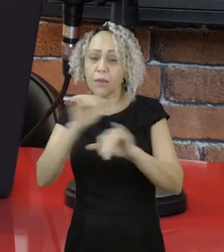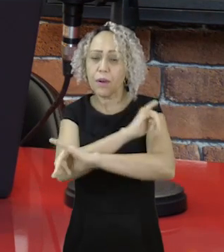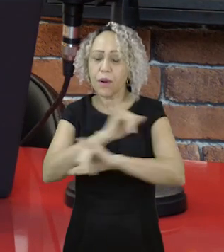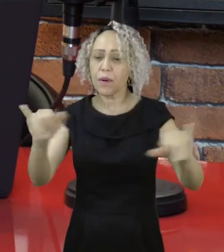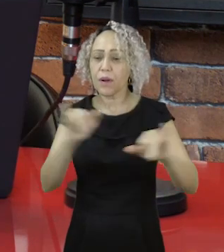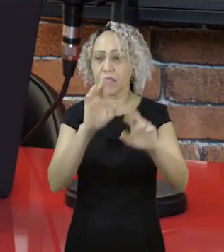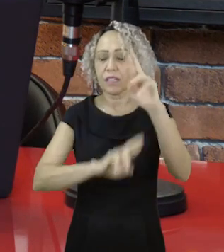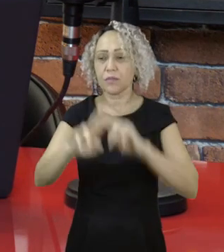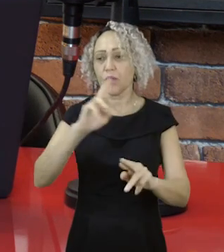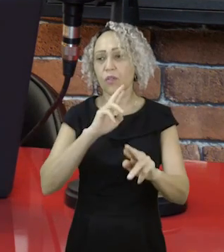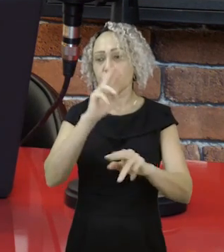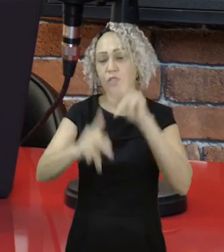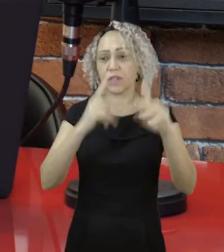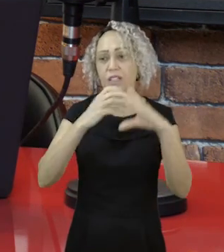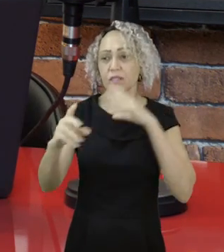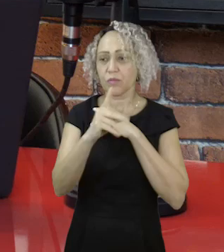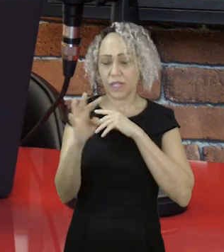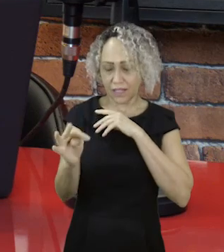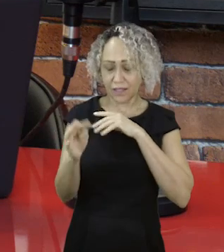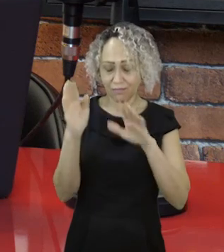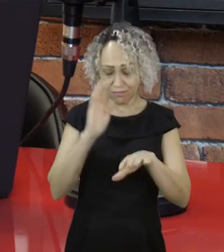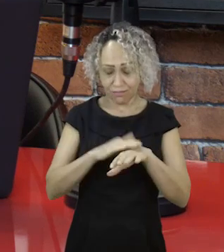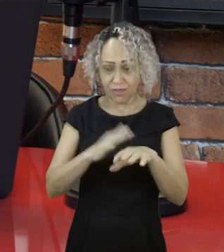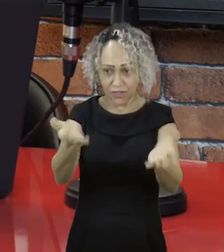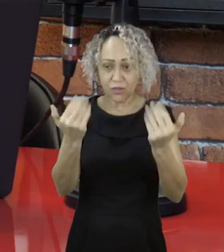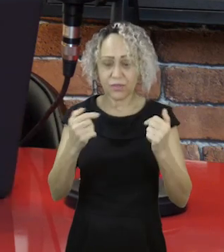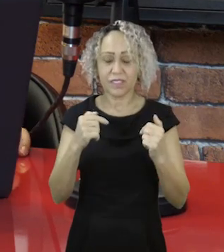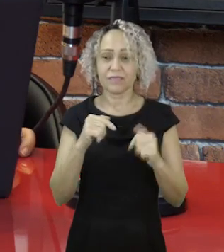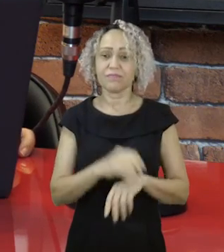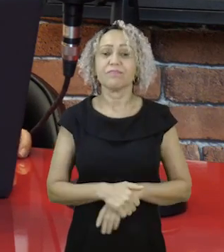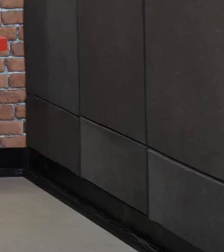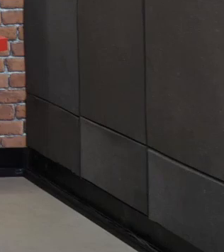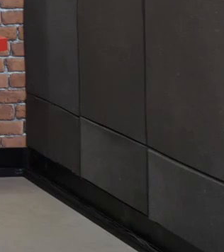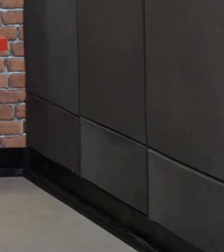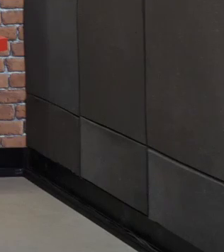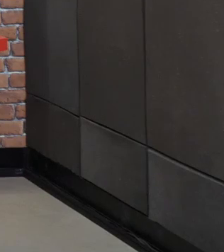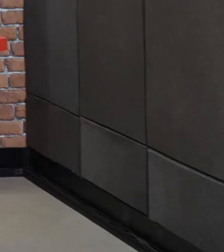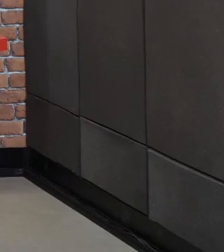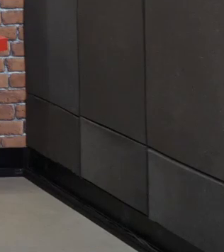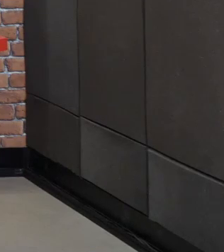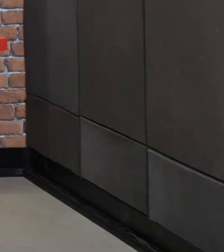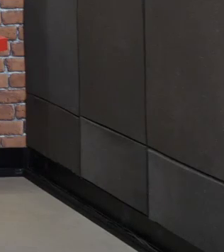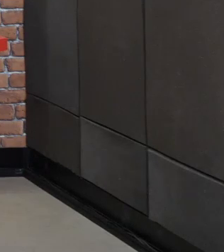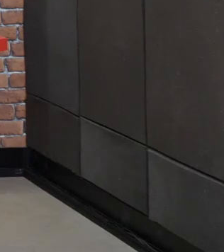com um resumo do que foi notícia na Rede Povo de Comunicação do PT. Vem comigo!